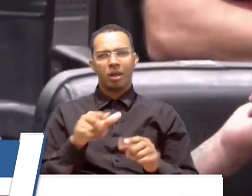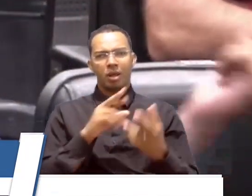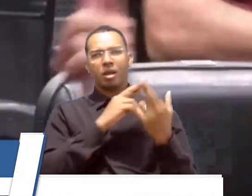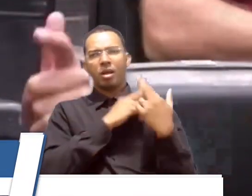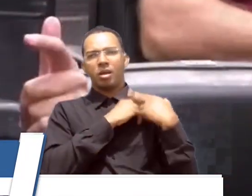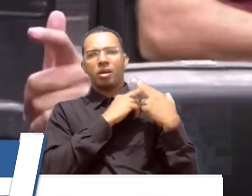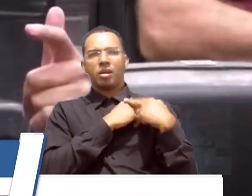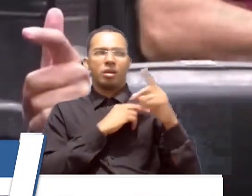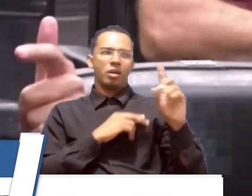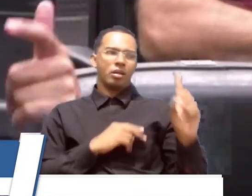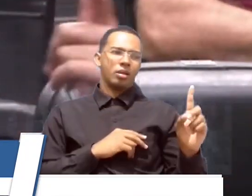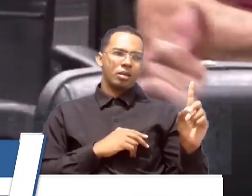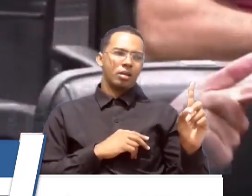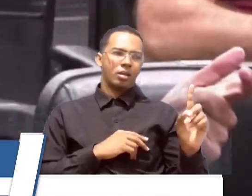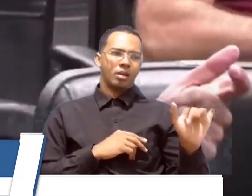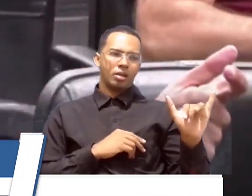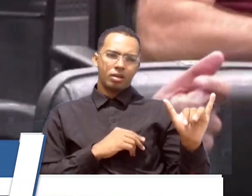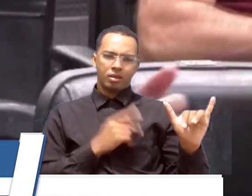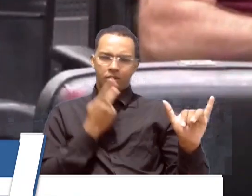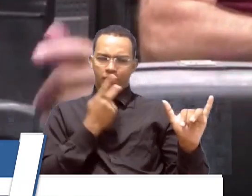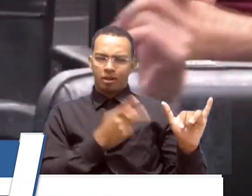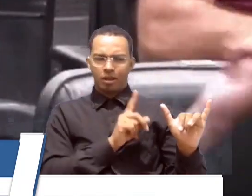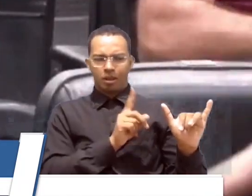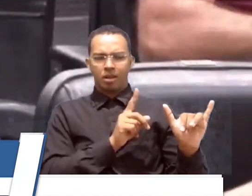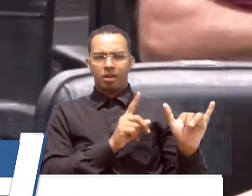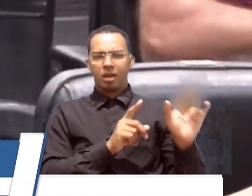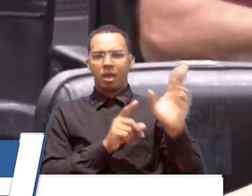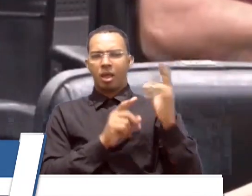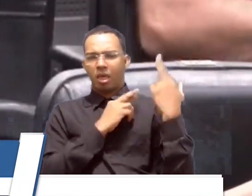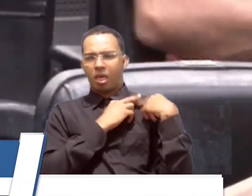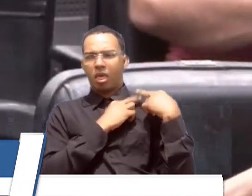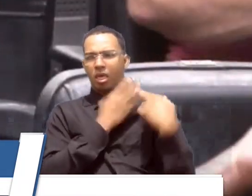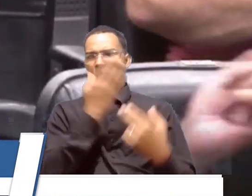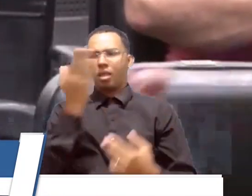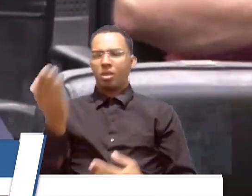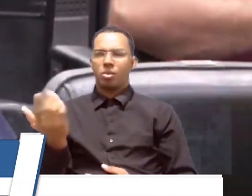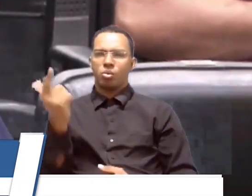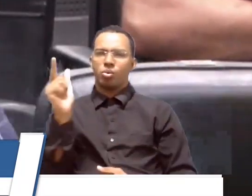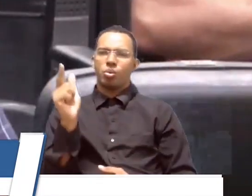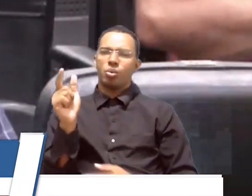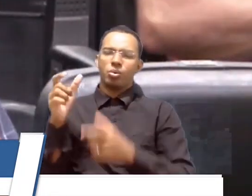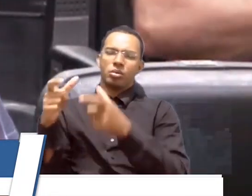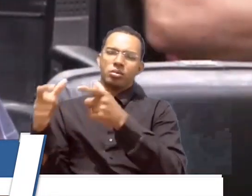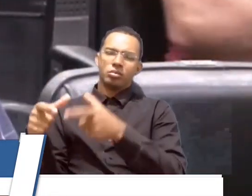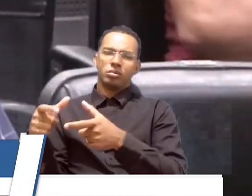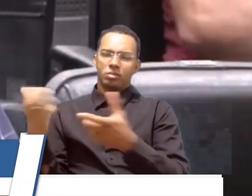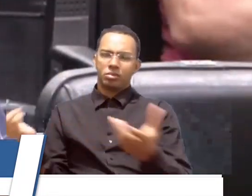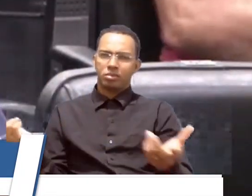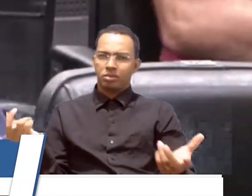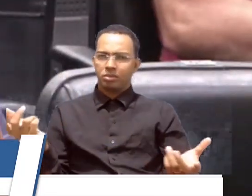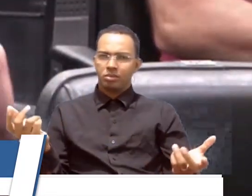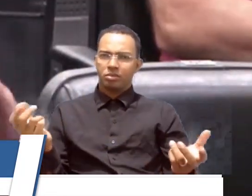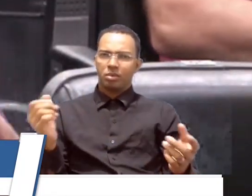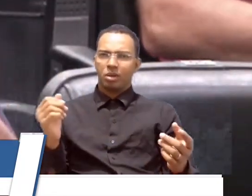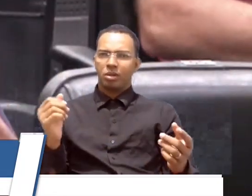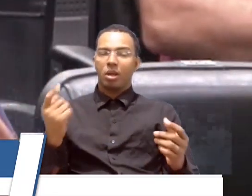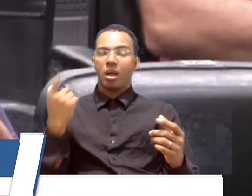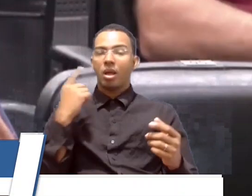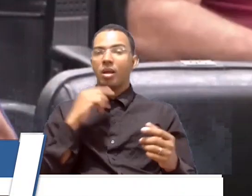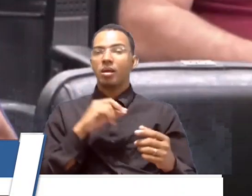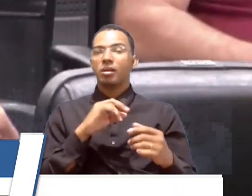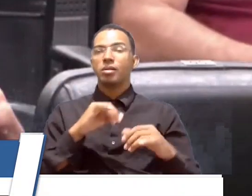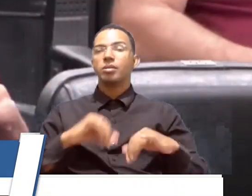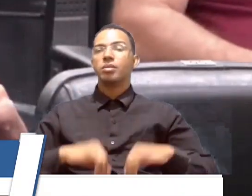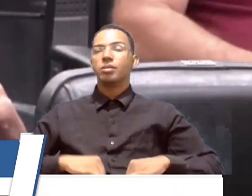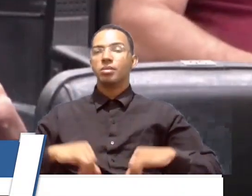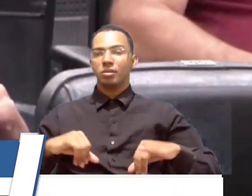X. Aí o Y fala, é responsabilidade do X. Aí, e quem fica sofrendo com